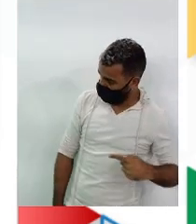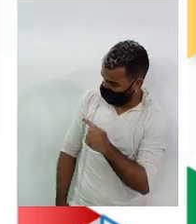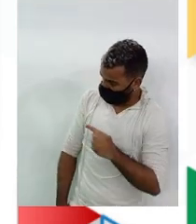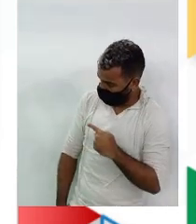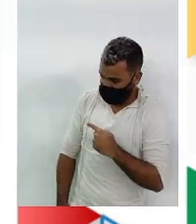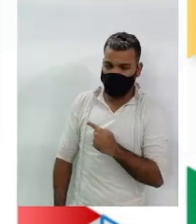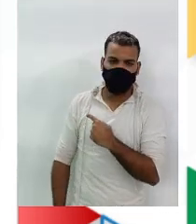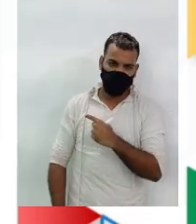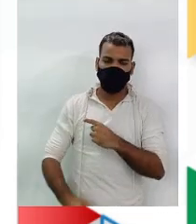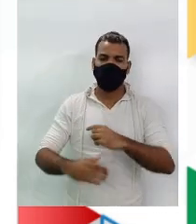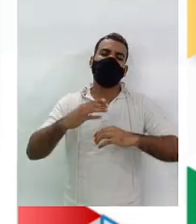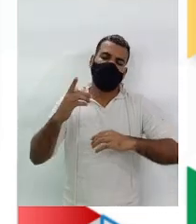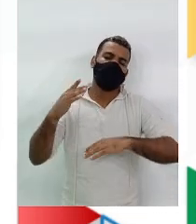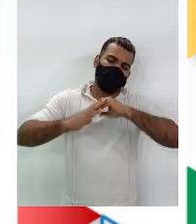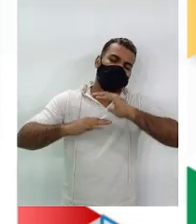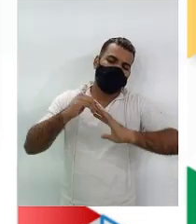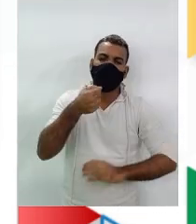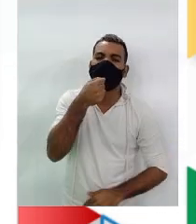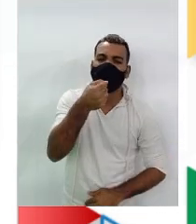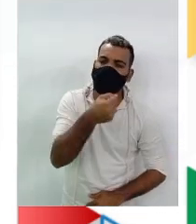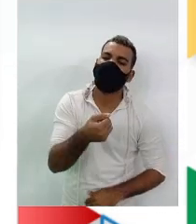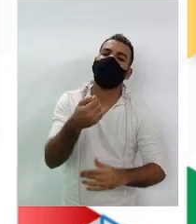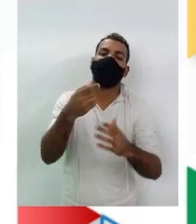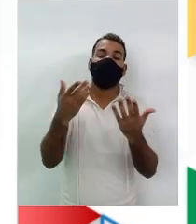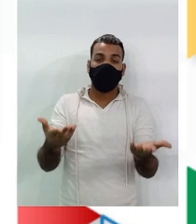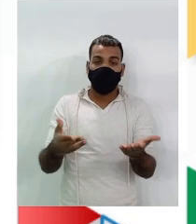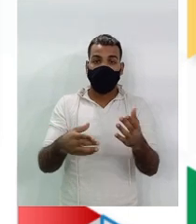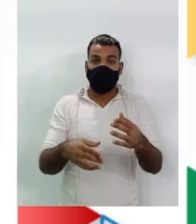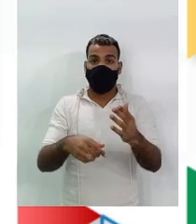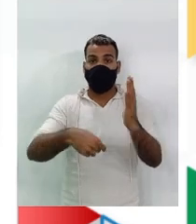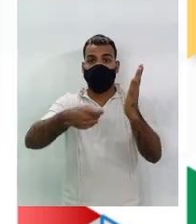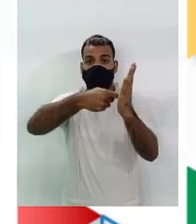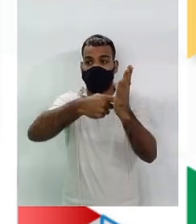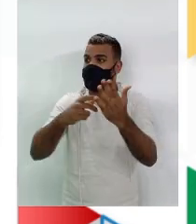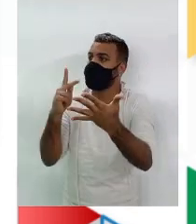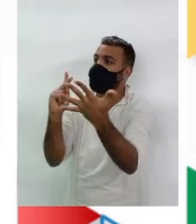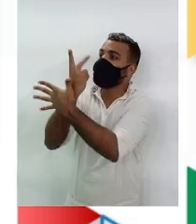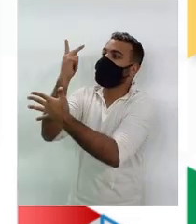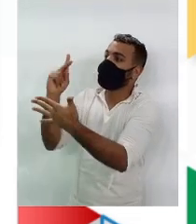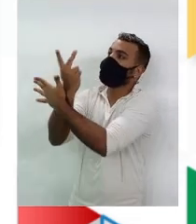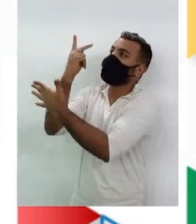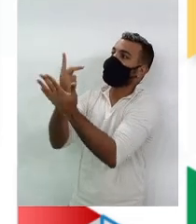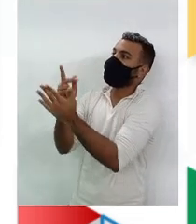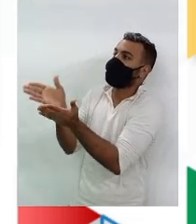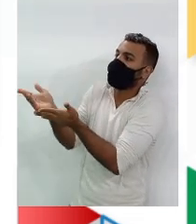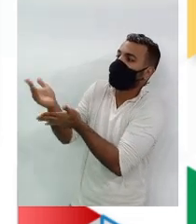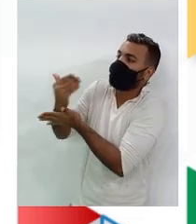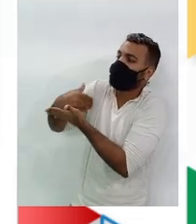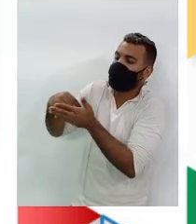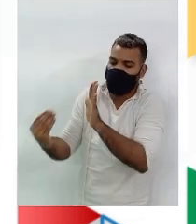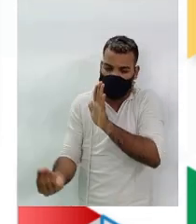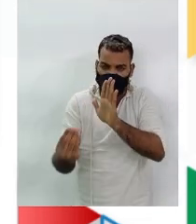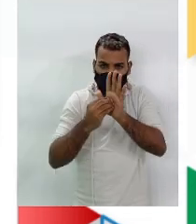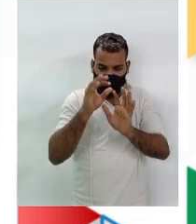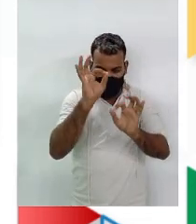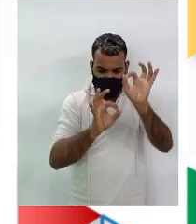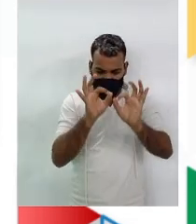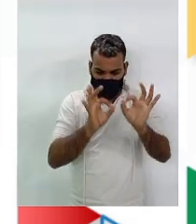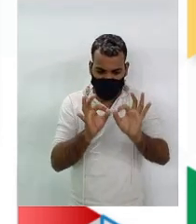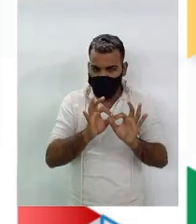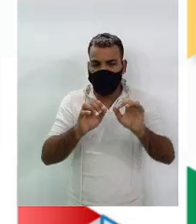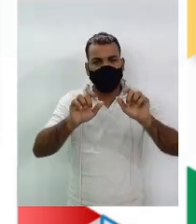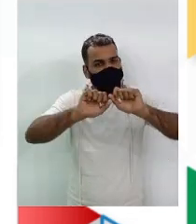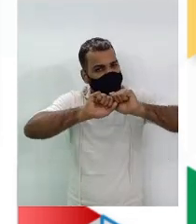o profissional da notícia, trata os fatos de maneira mais objetiva e possível, ou seja,